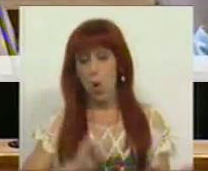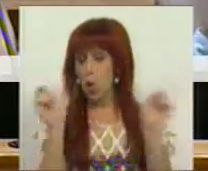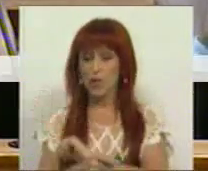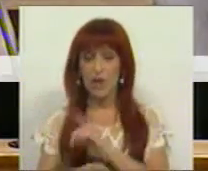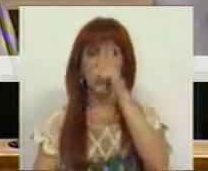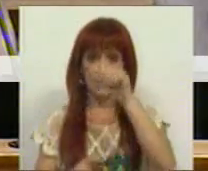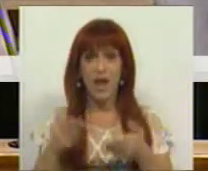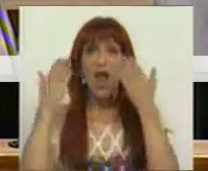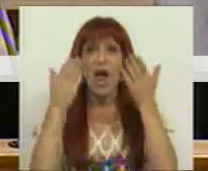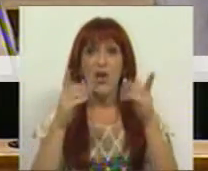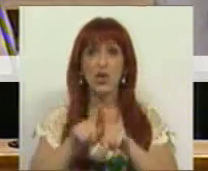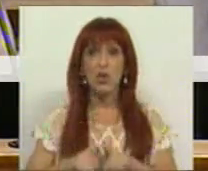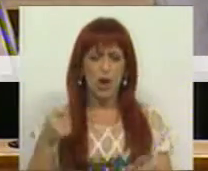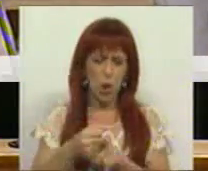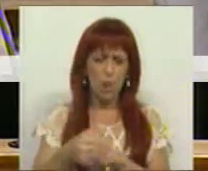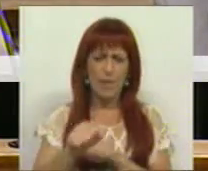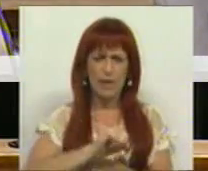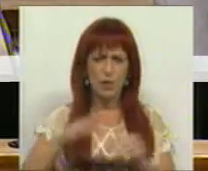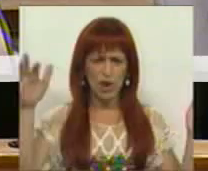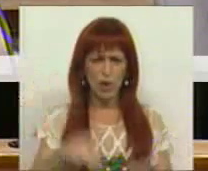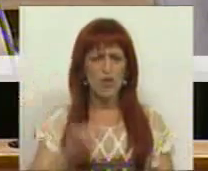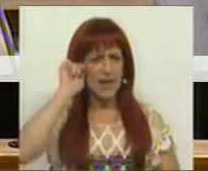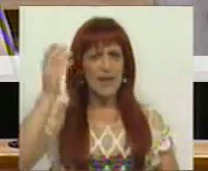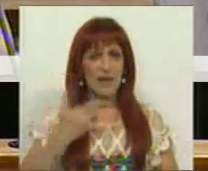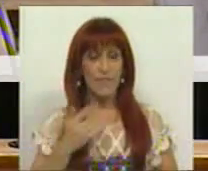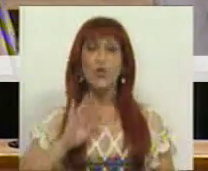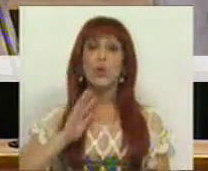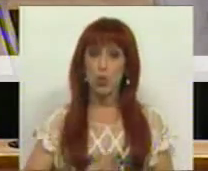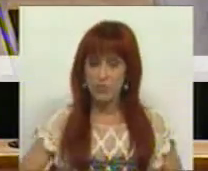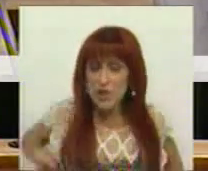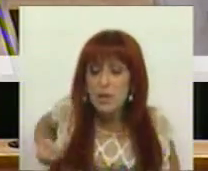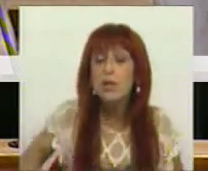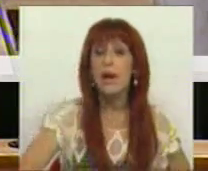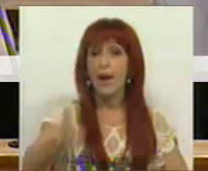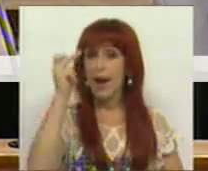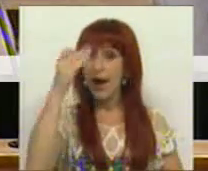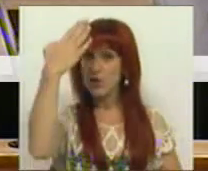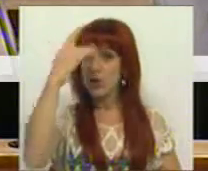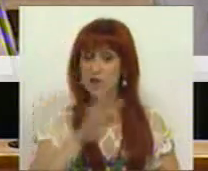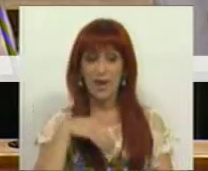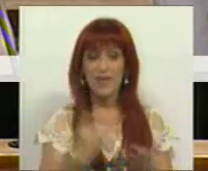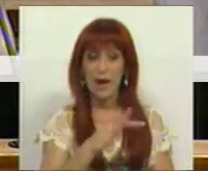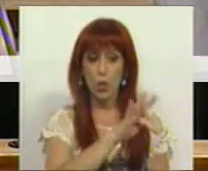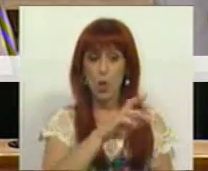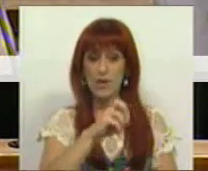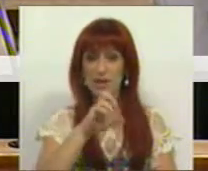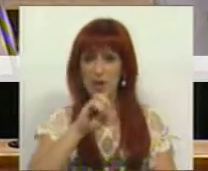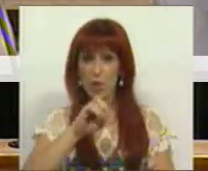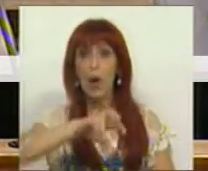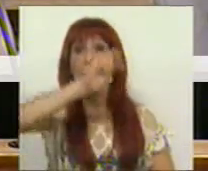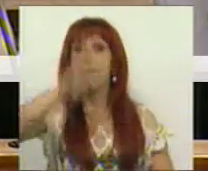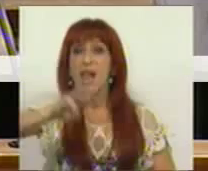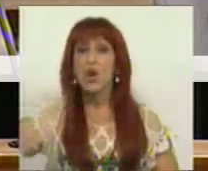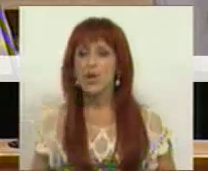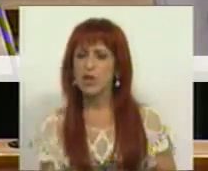contrário, contribuem para combater e para reduzir o déficit. Nos últimos 7 anos deram 438 milhões